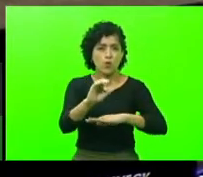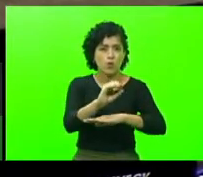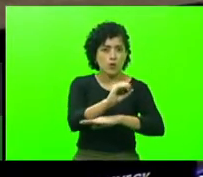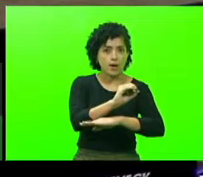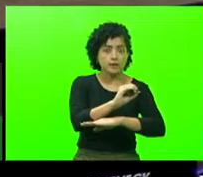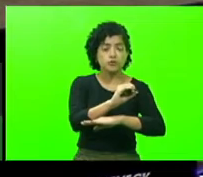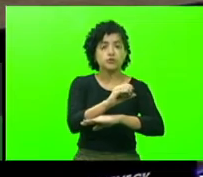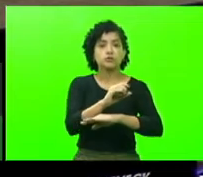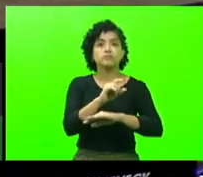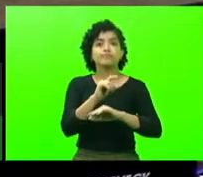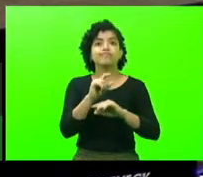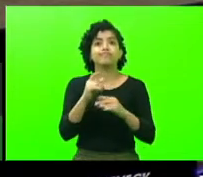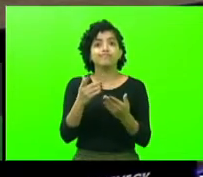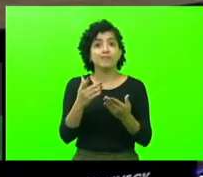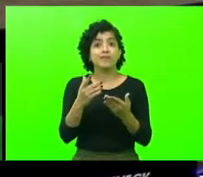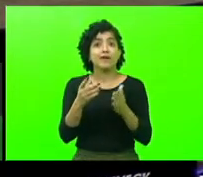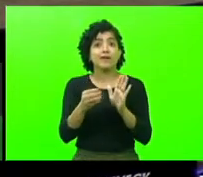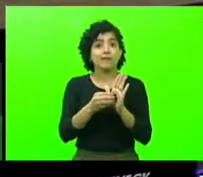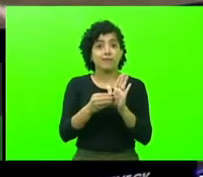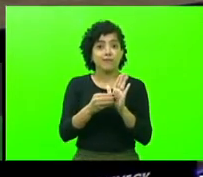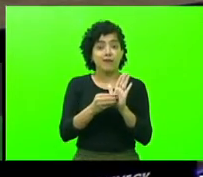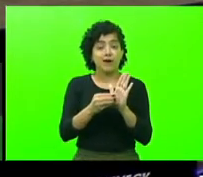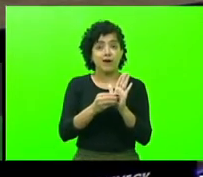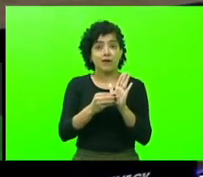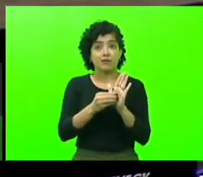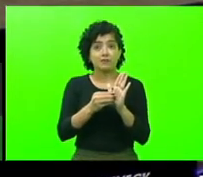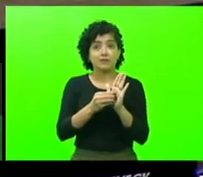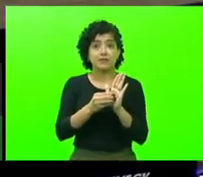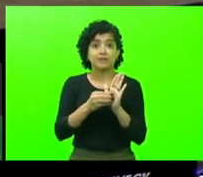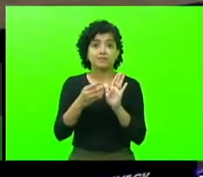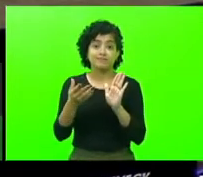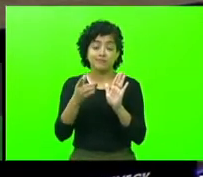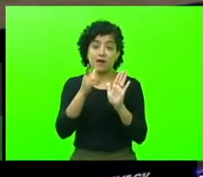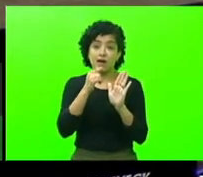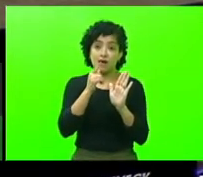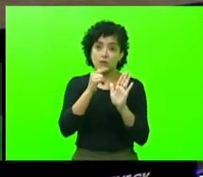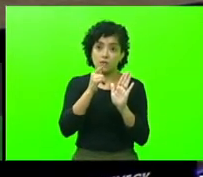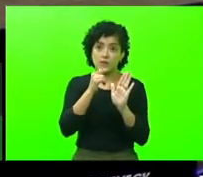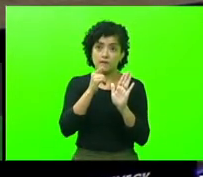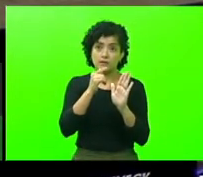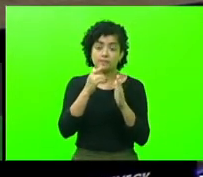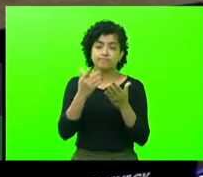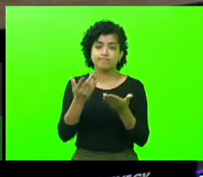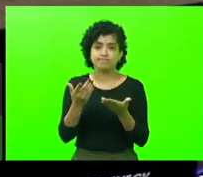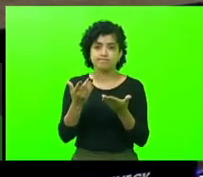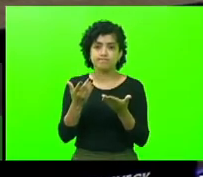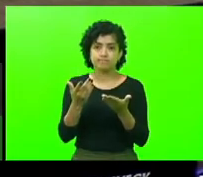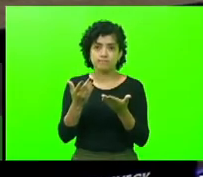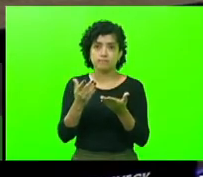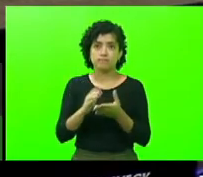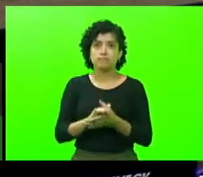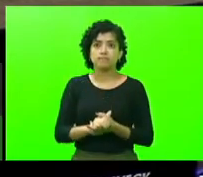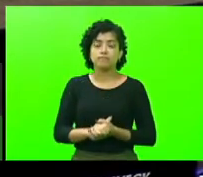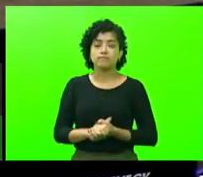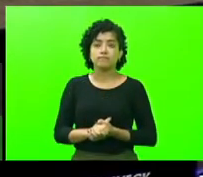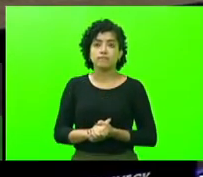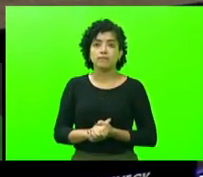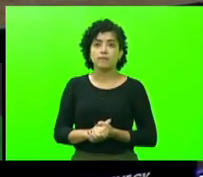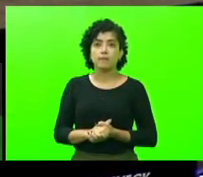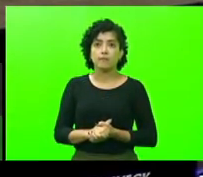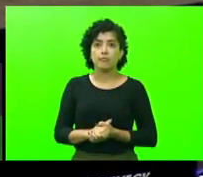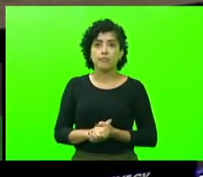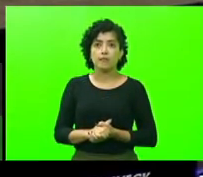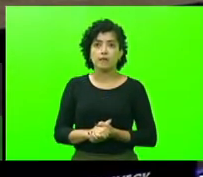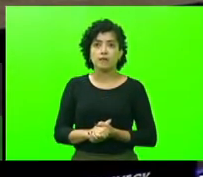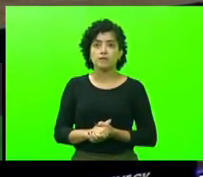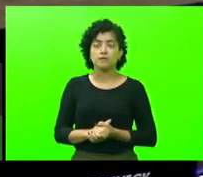conta da falta de água, na verdade, primeiramente